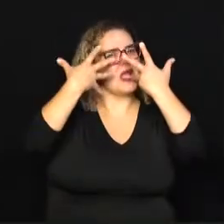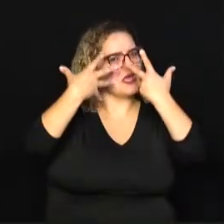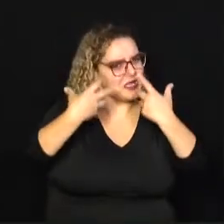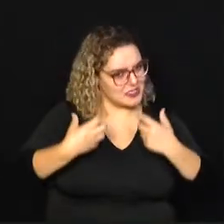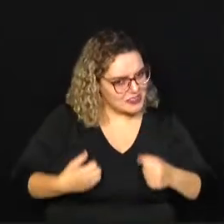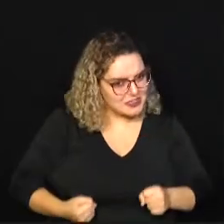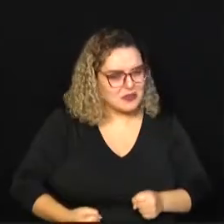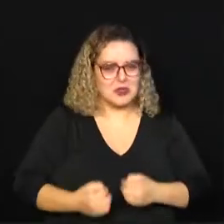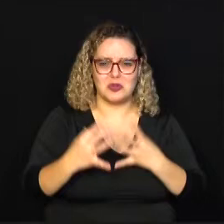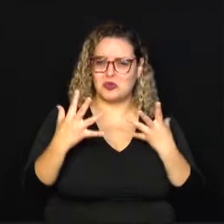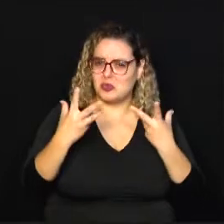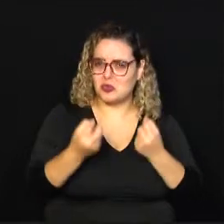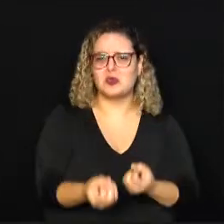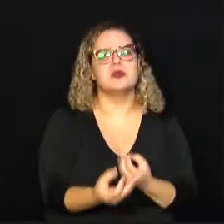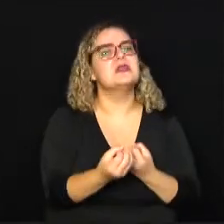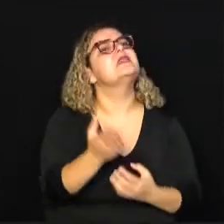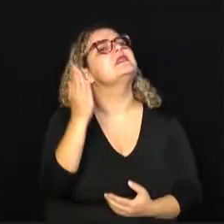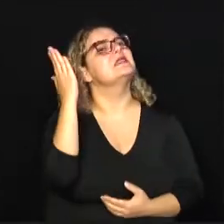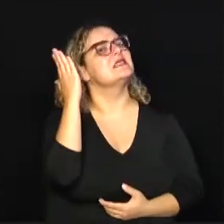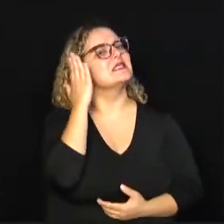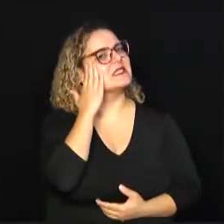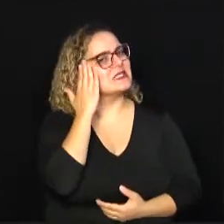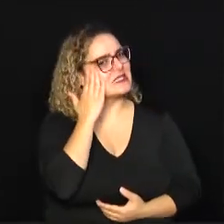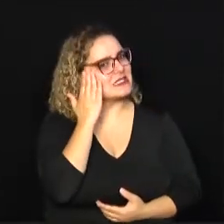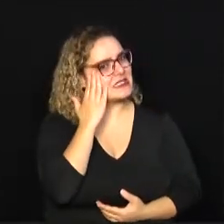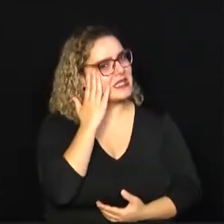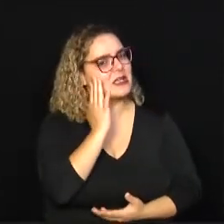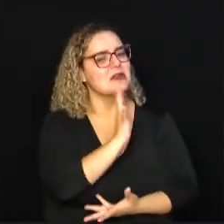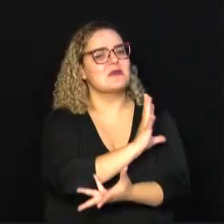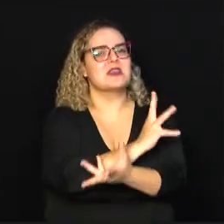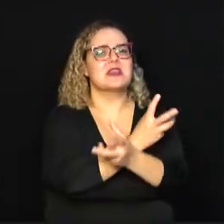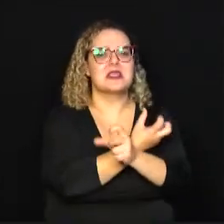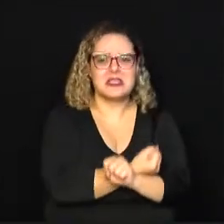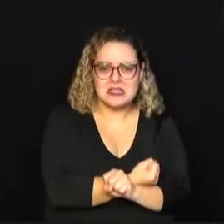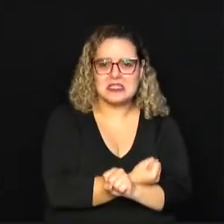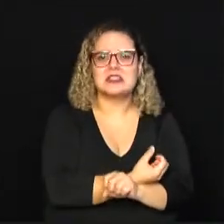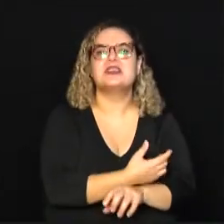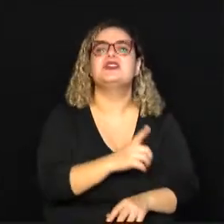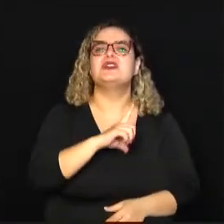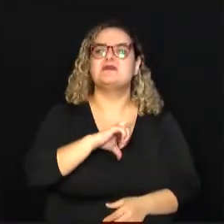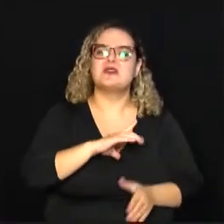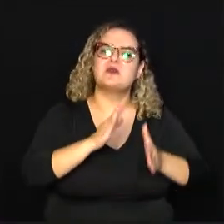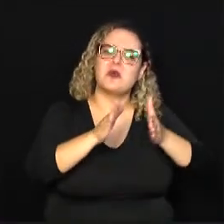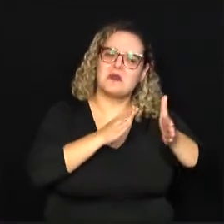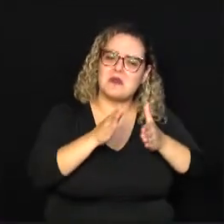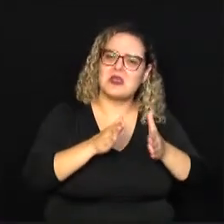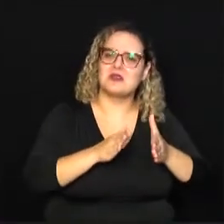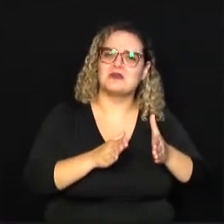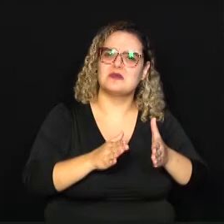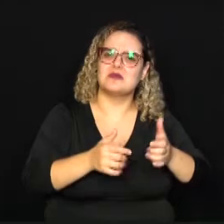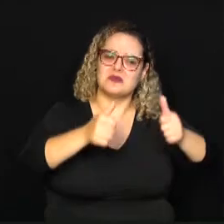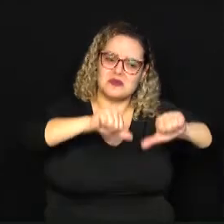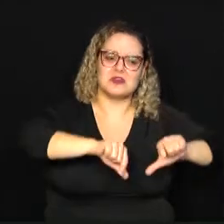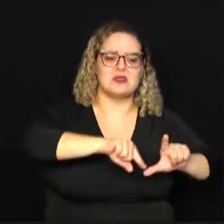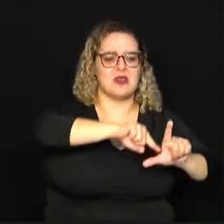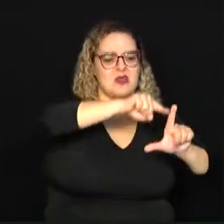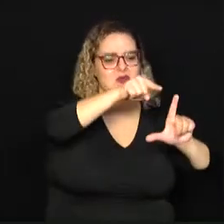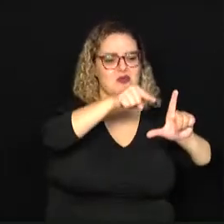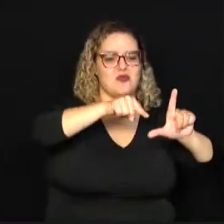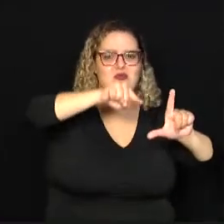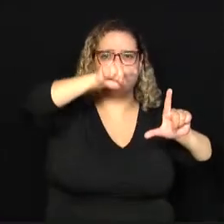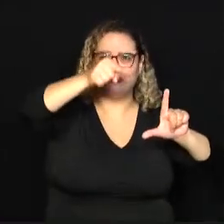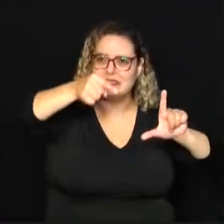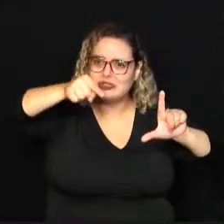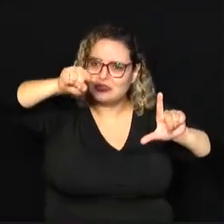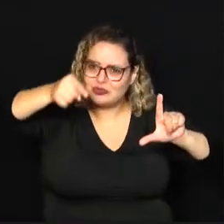adequadas, sabe exatamente o impacto que as medidas de lockdown tiveram na contenção da crise e da curva do coronavírus, né? Então